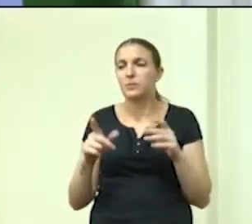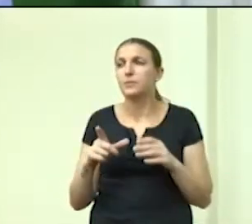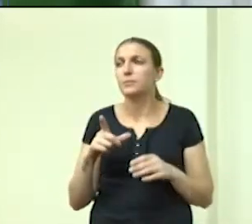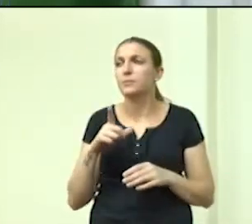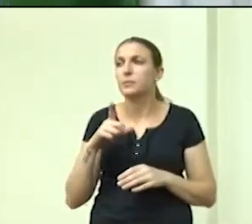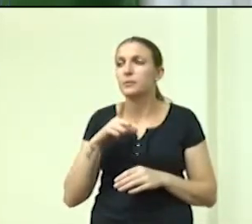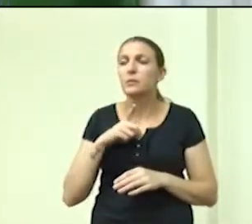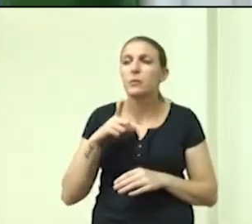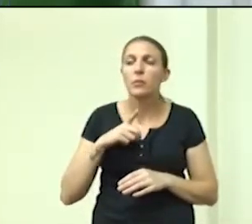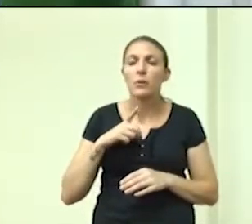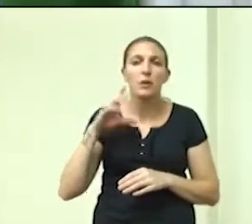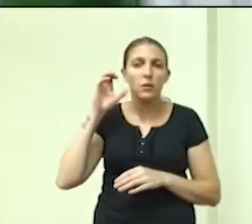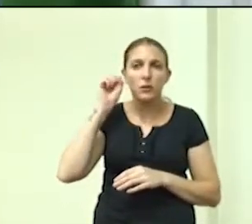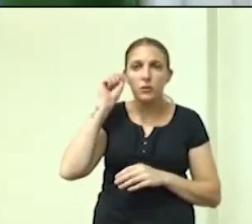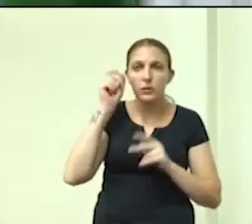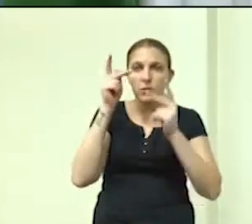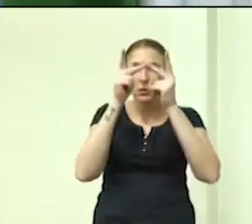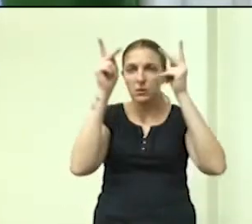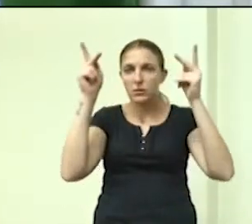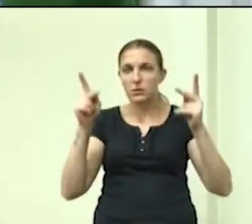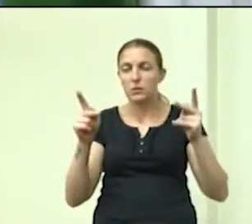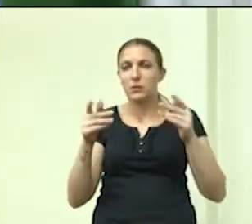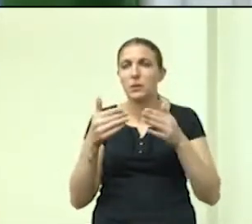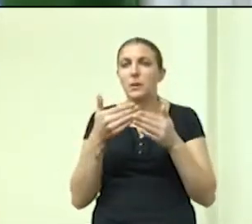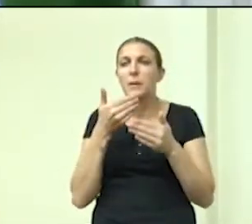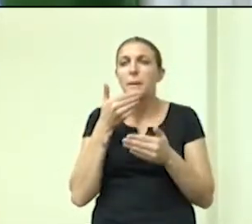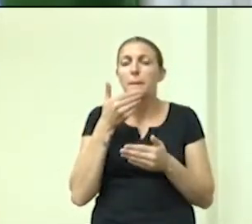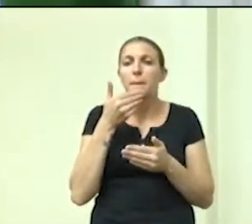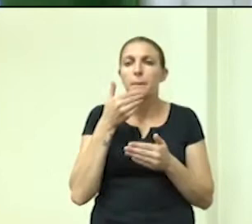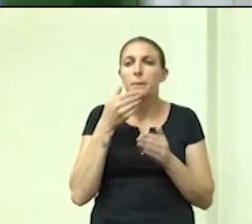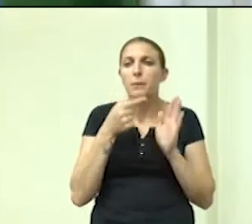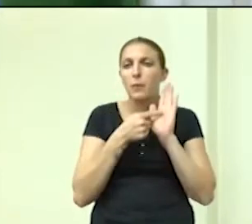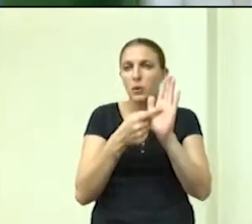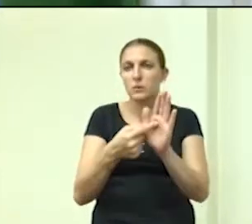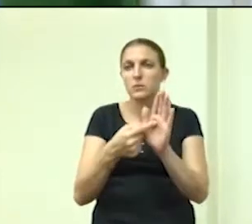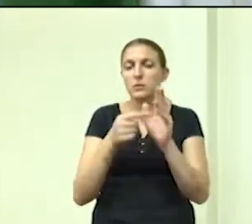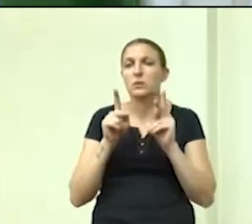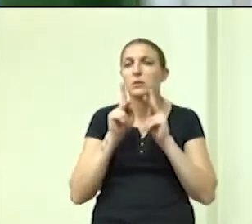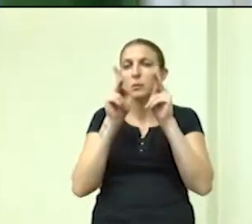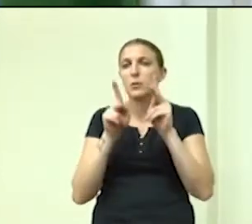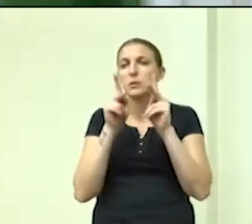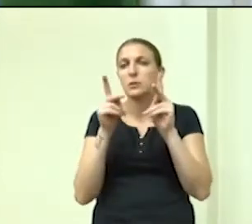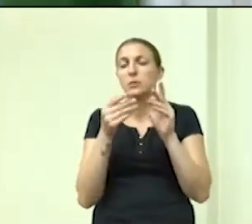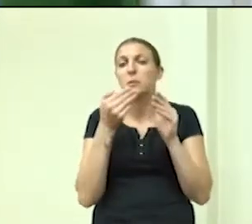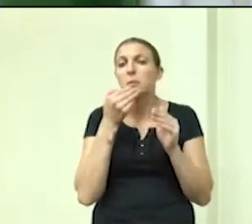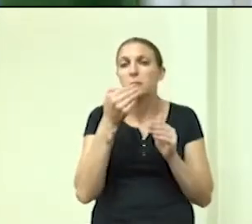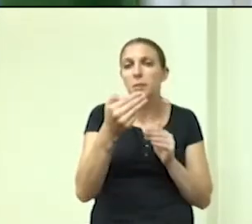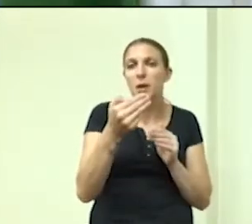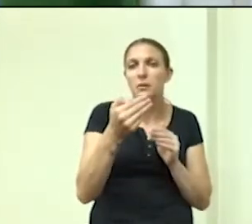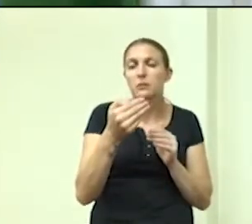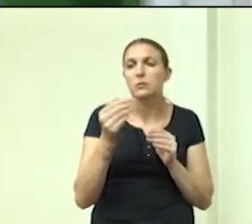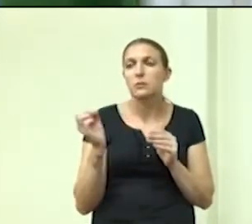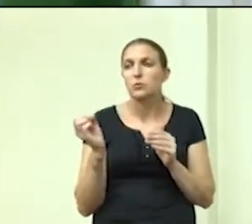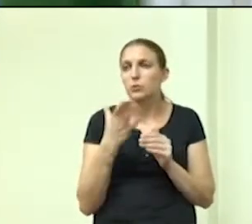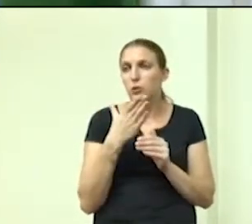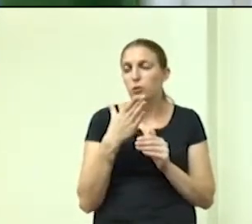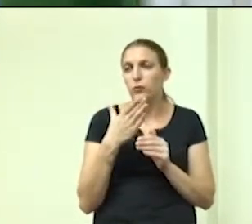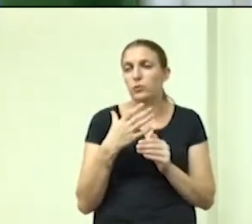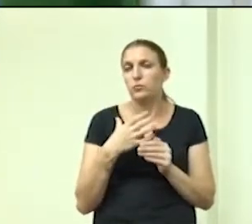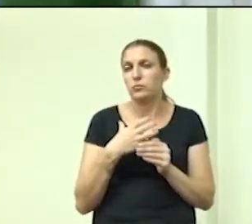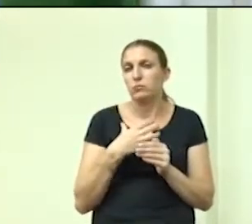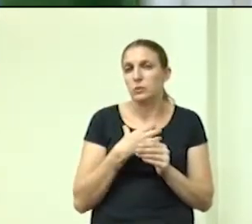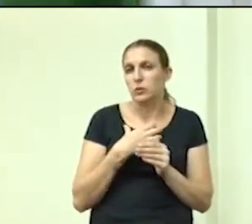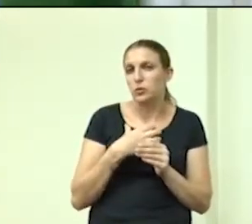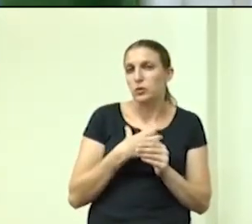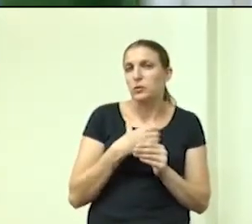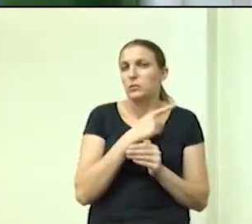públicas comprova que a população pede um novo modelo de gestão governamental, onde possa priorizar o respeito à diversidade humana